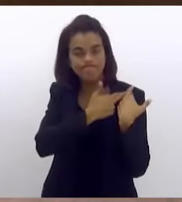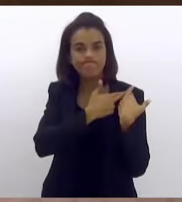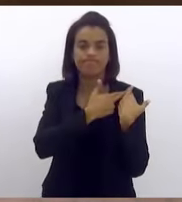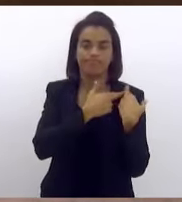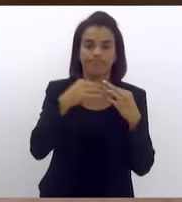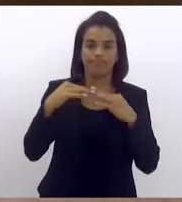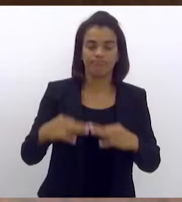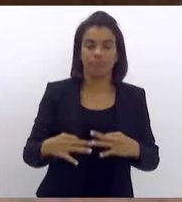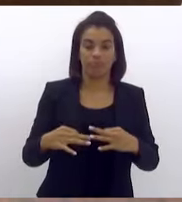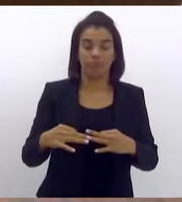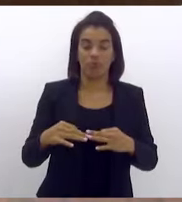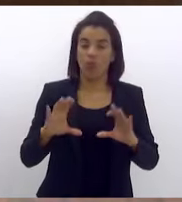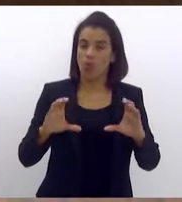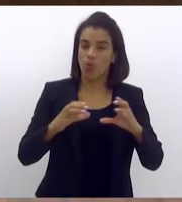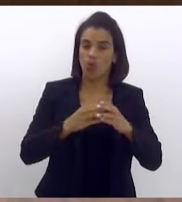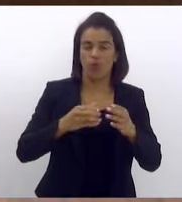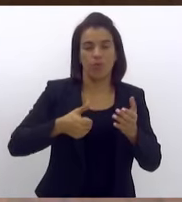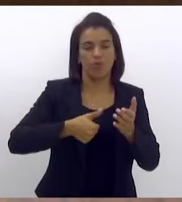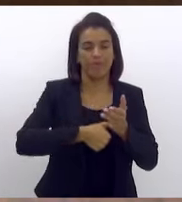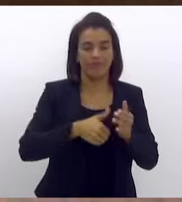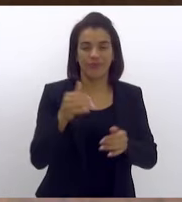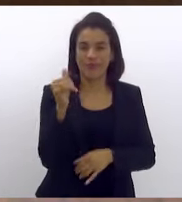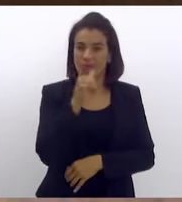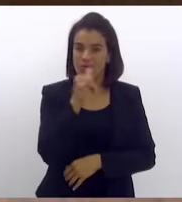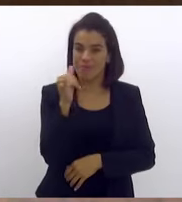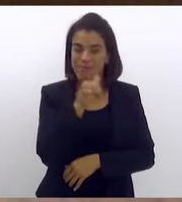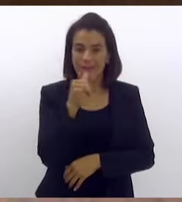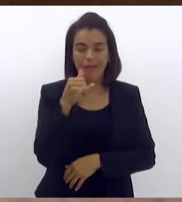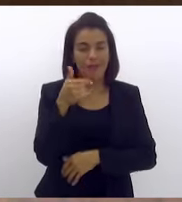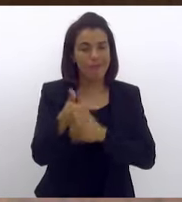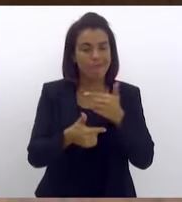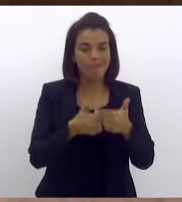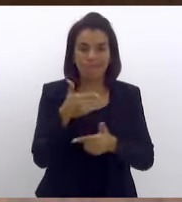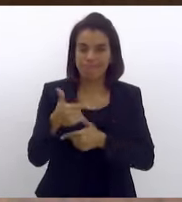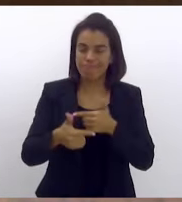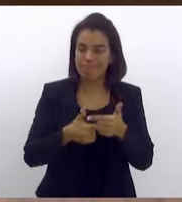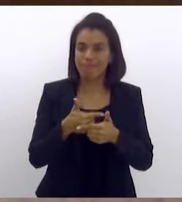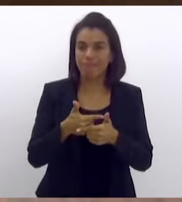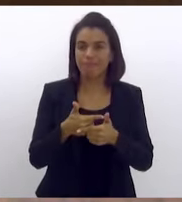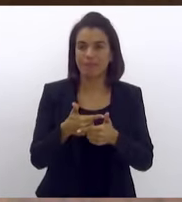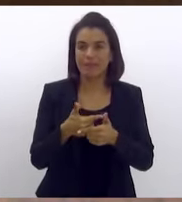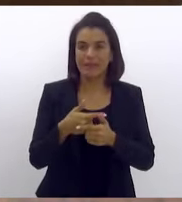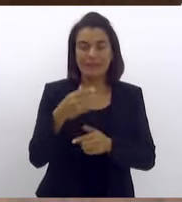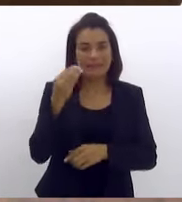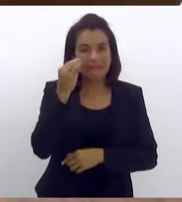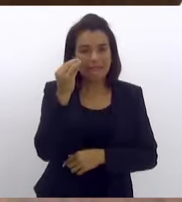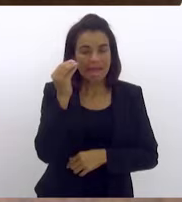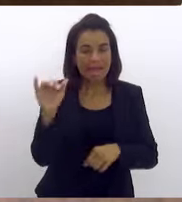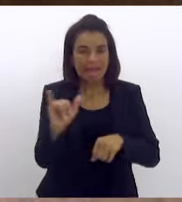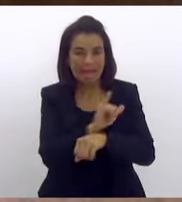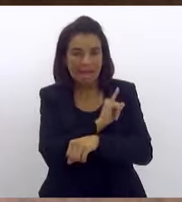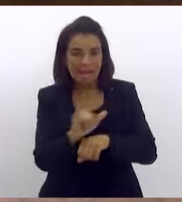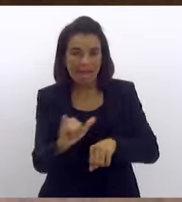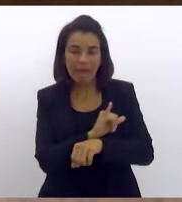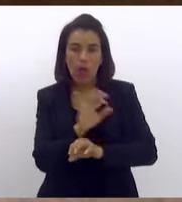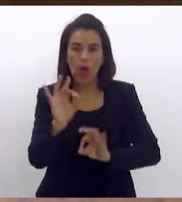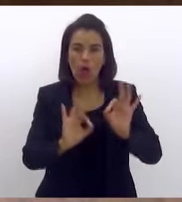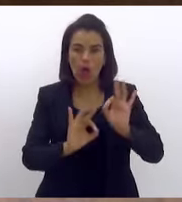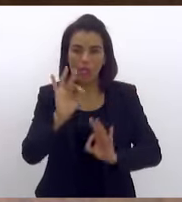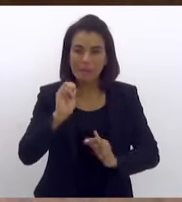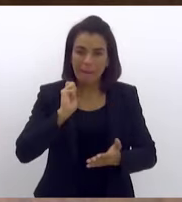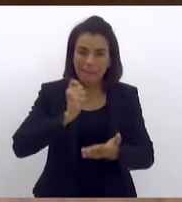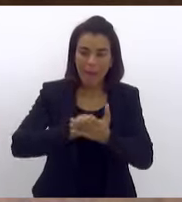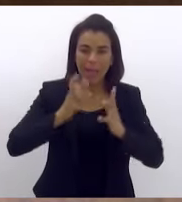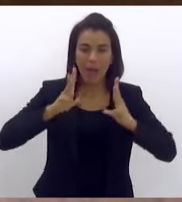O Fluminense é um clube que está sendo levado pelo Mário com muito afinco, suas contas, tentando organizar suas contas. E o clube